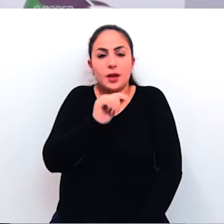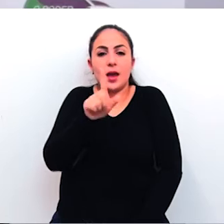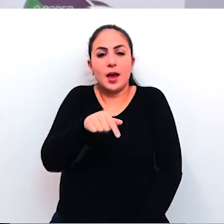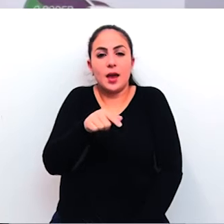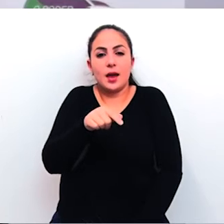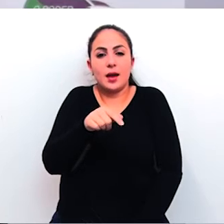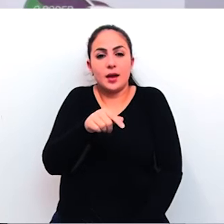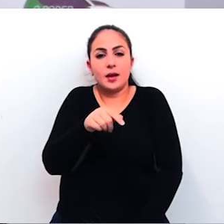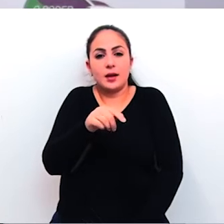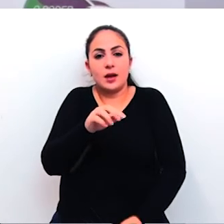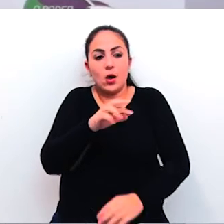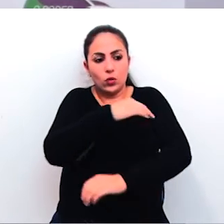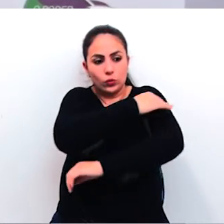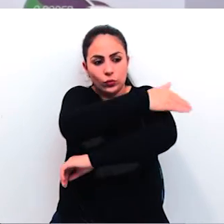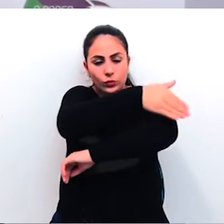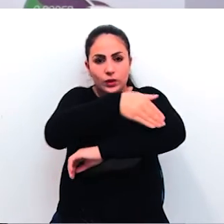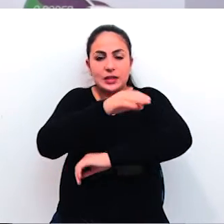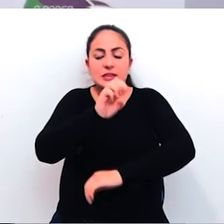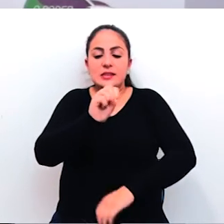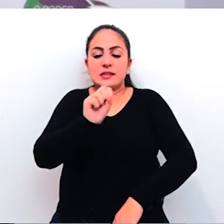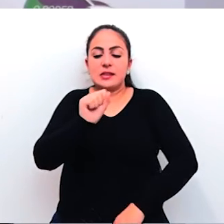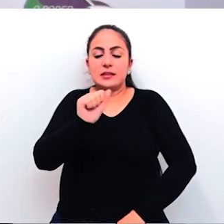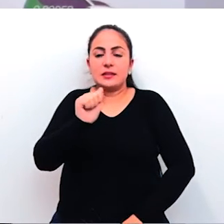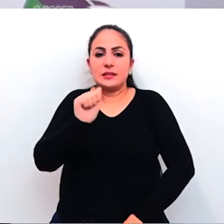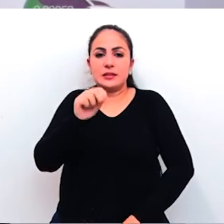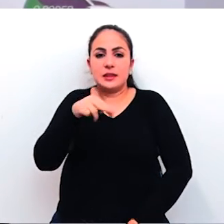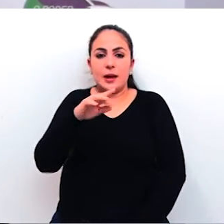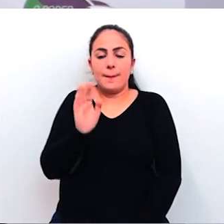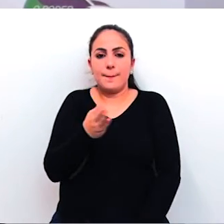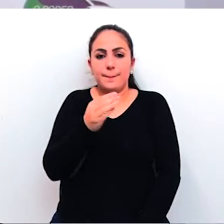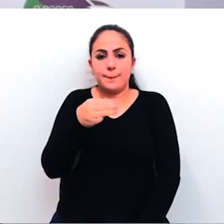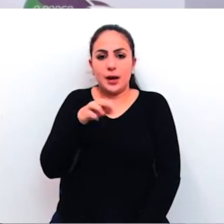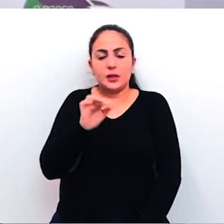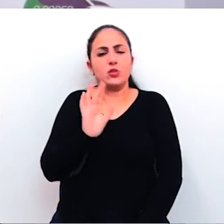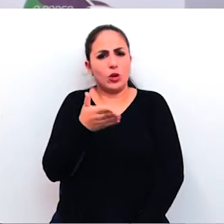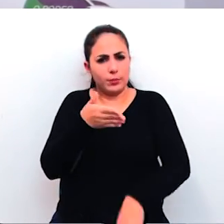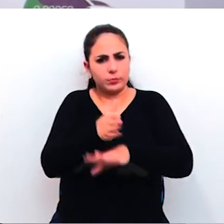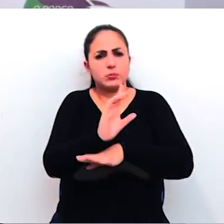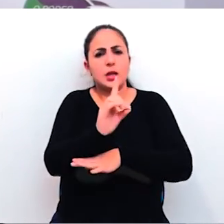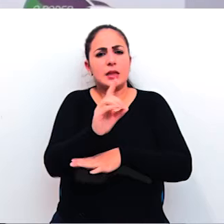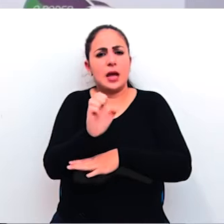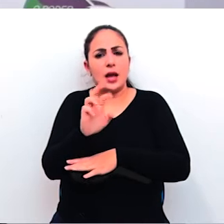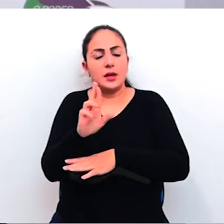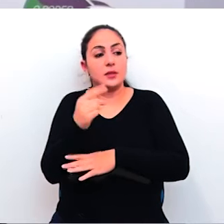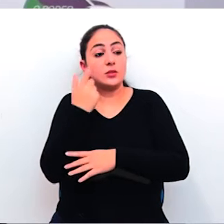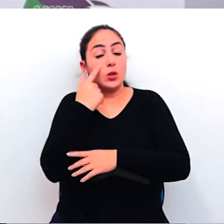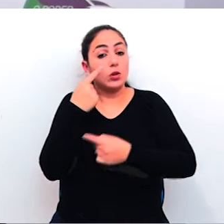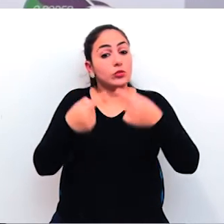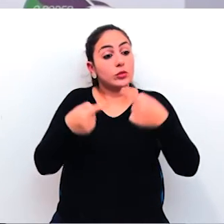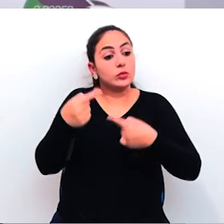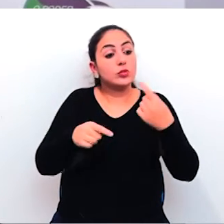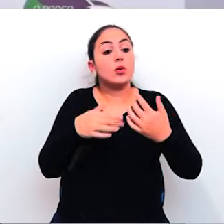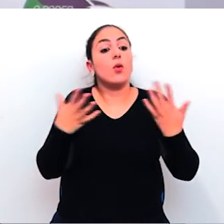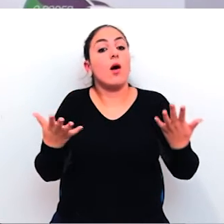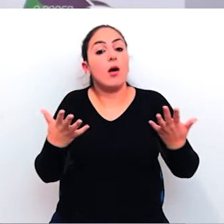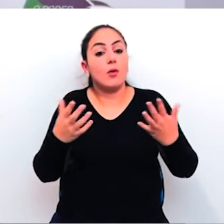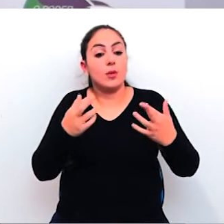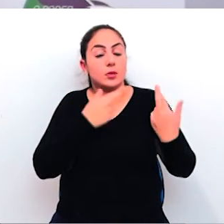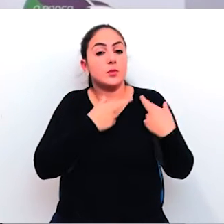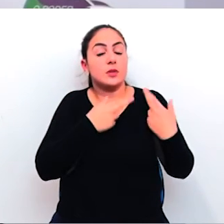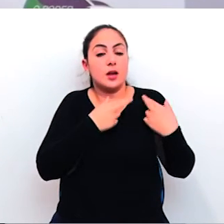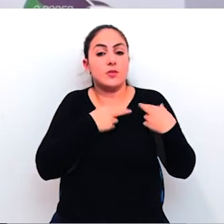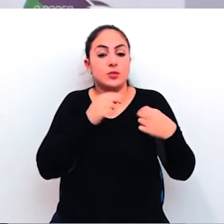nova santa marta está pronto e aprovado pelo daia falta só discutir a questão da execução quem vai